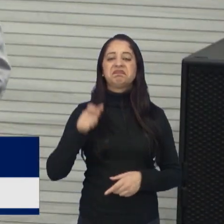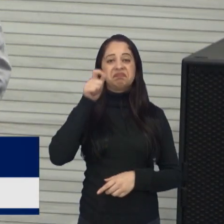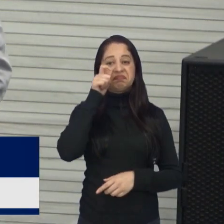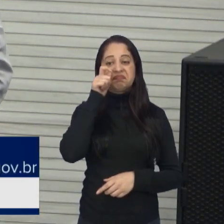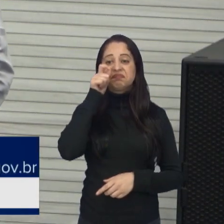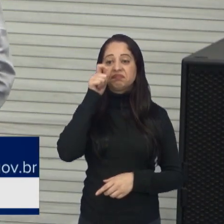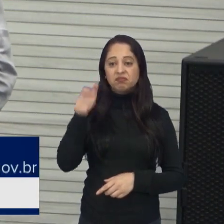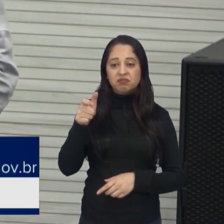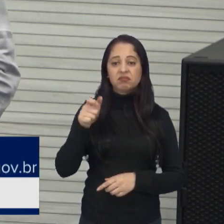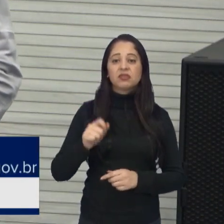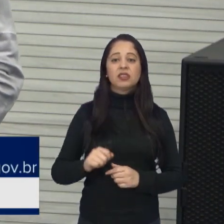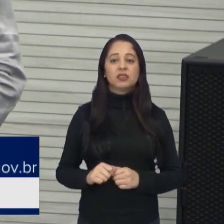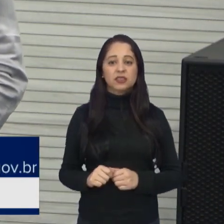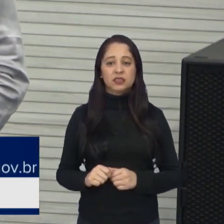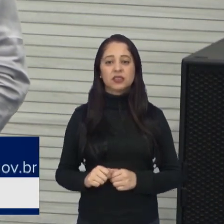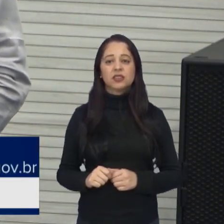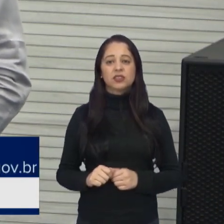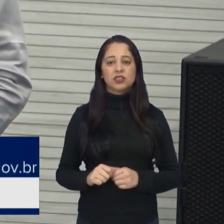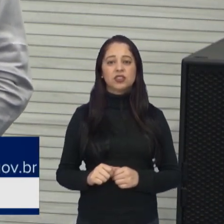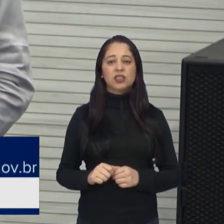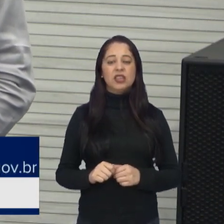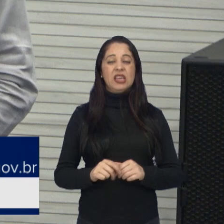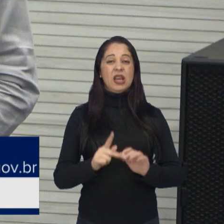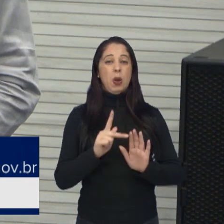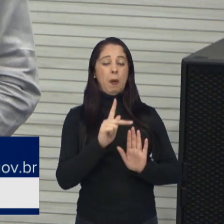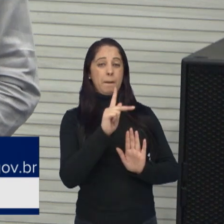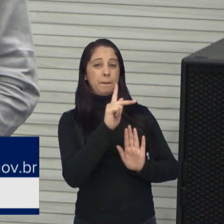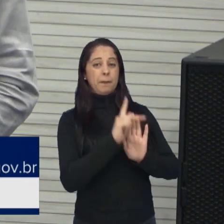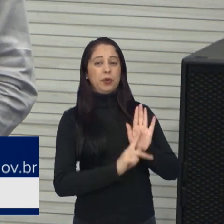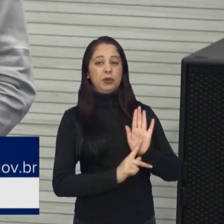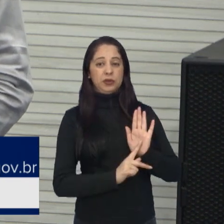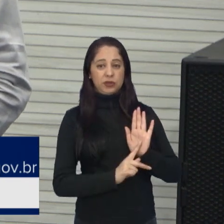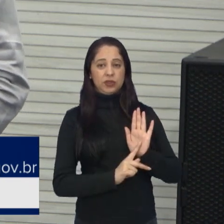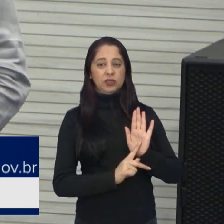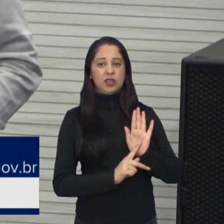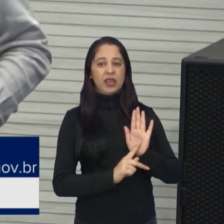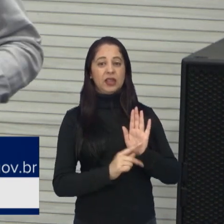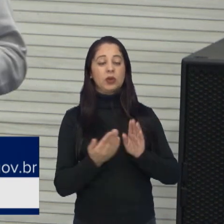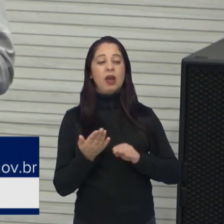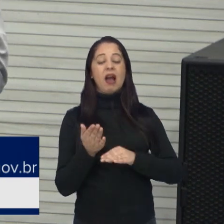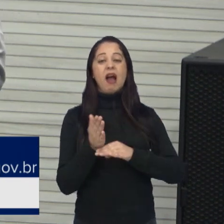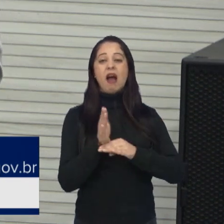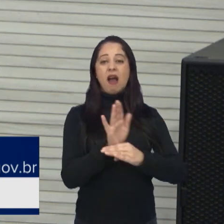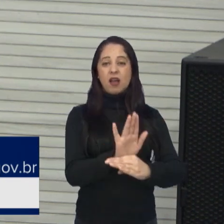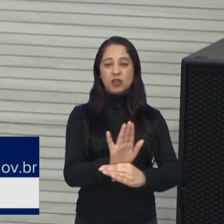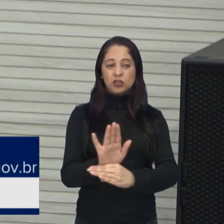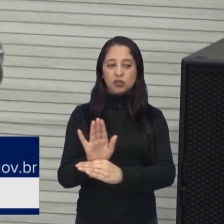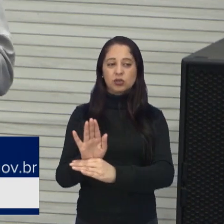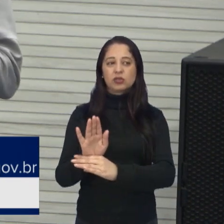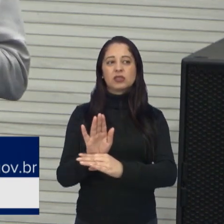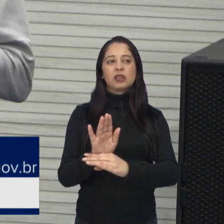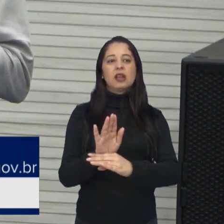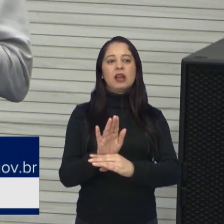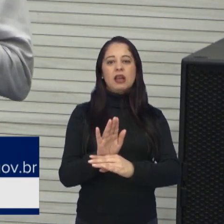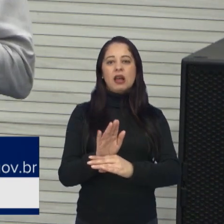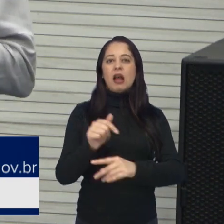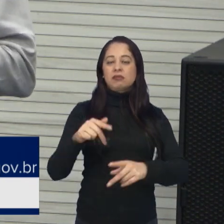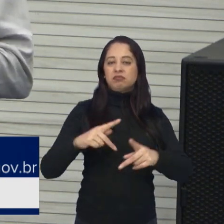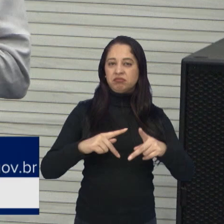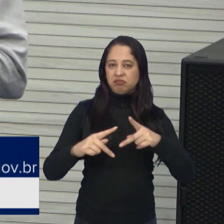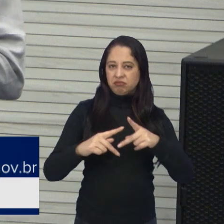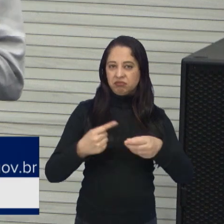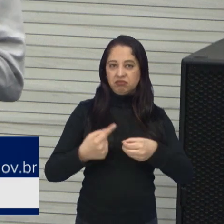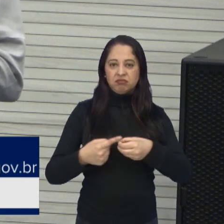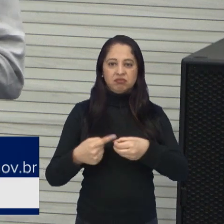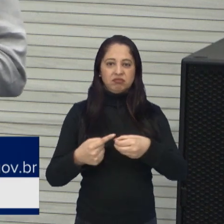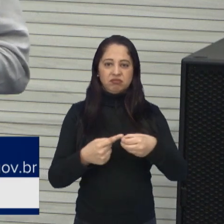interessante que quando tem coisas aqui, votos de projetos que vai trazer uma melhoria social na cidade, de olhar para